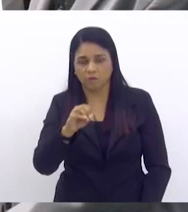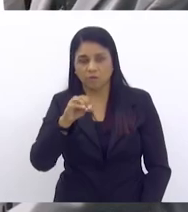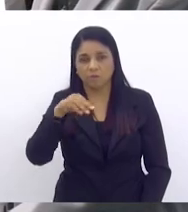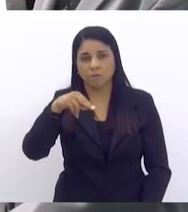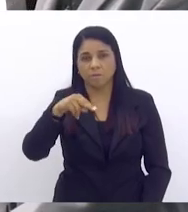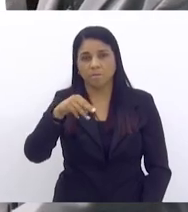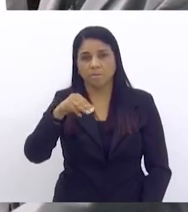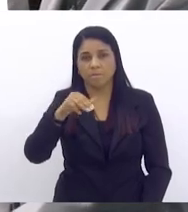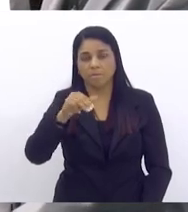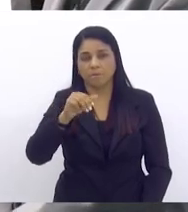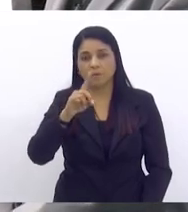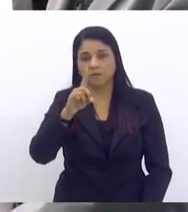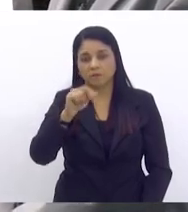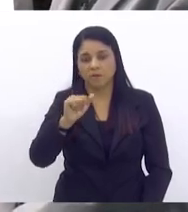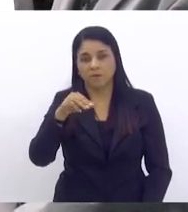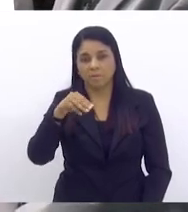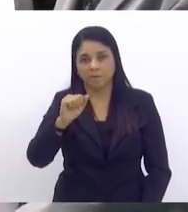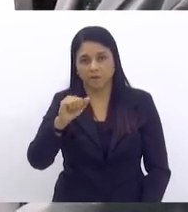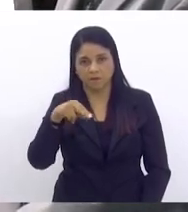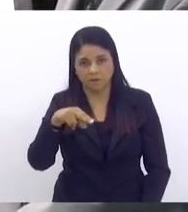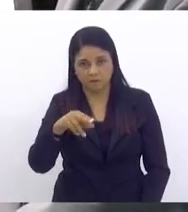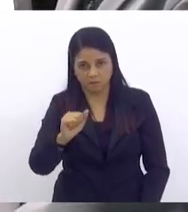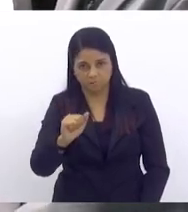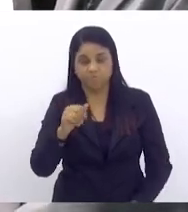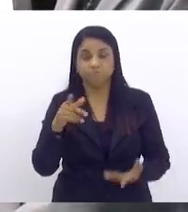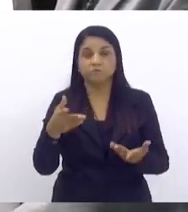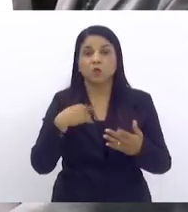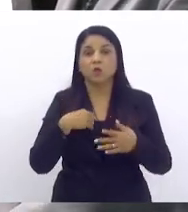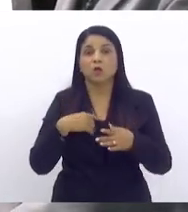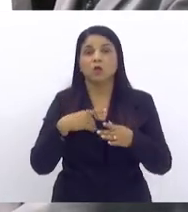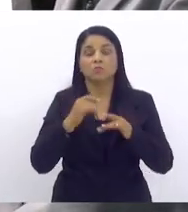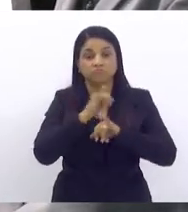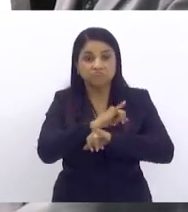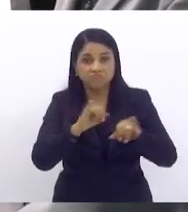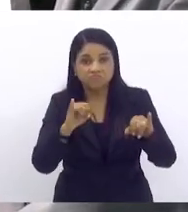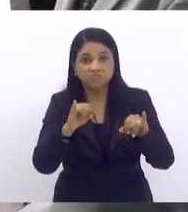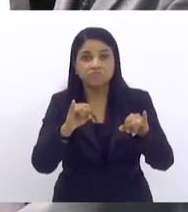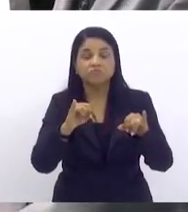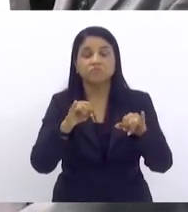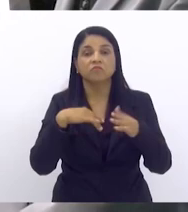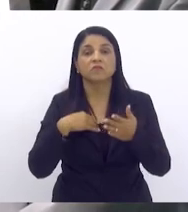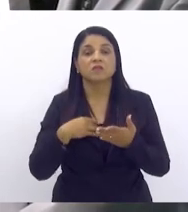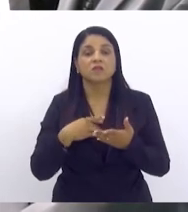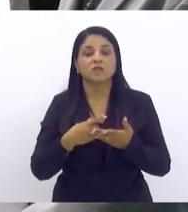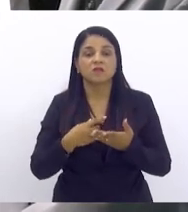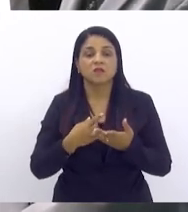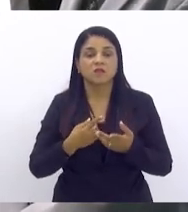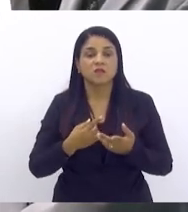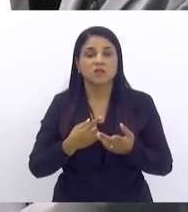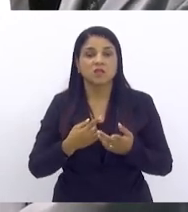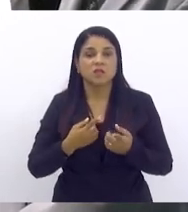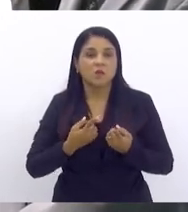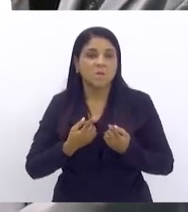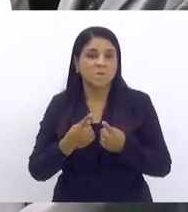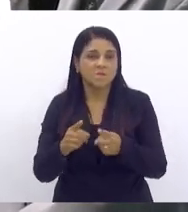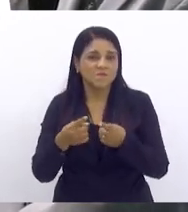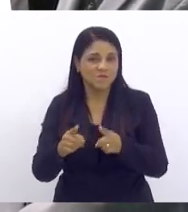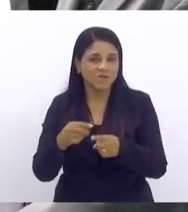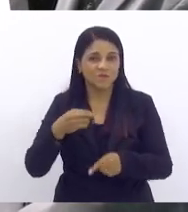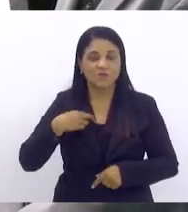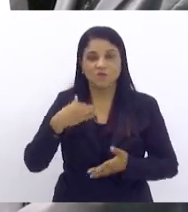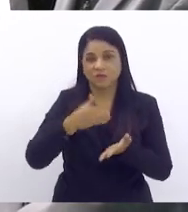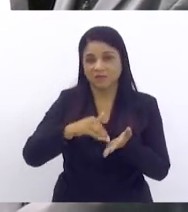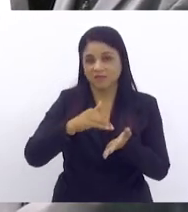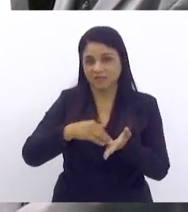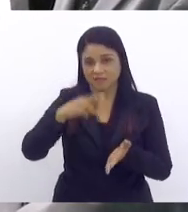Baseou uma nota publicada na última edição, insinuando que o secretário Renan Ferreirinha teria